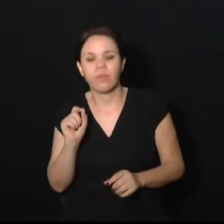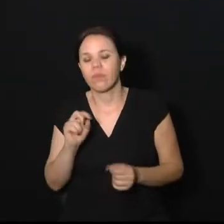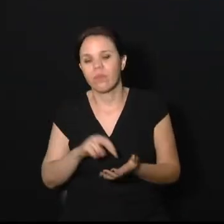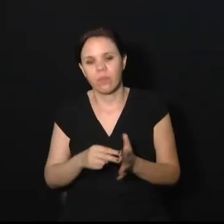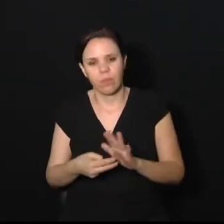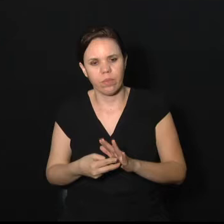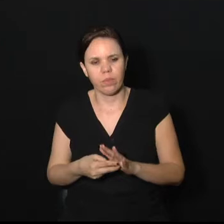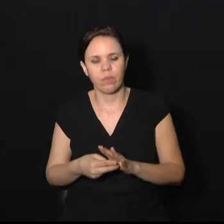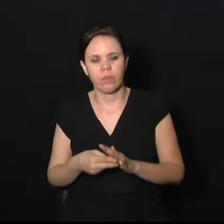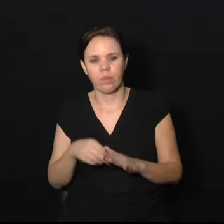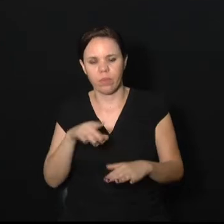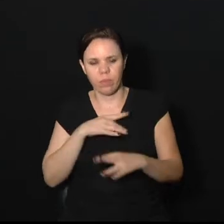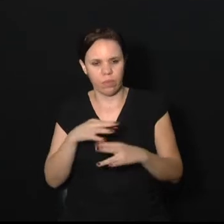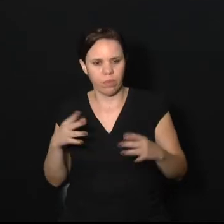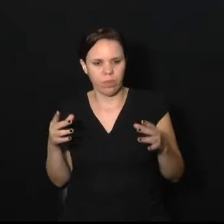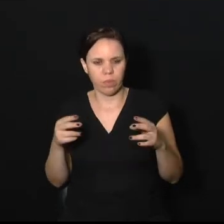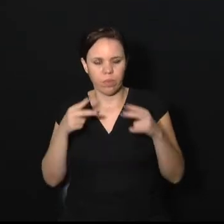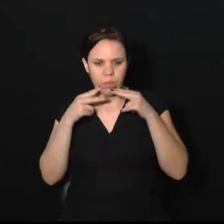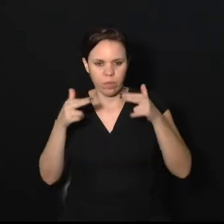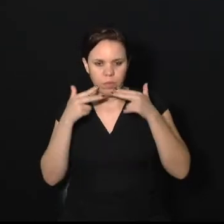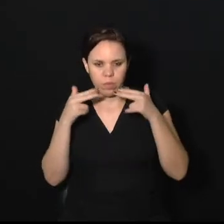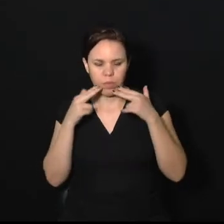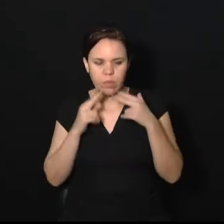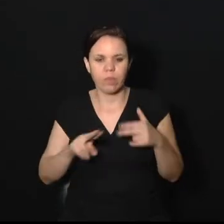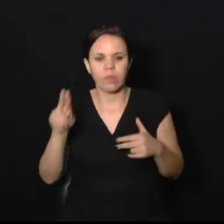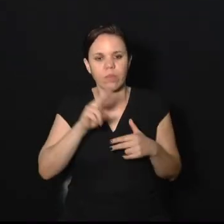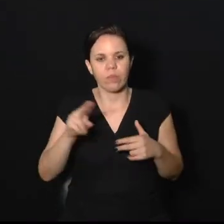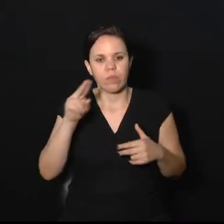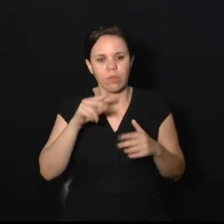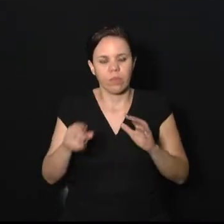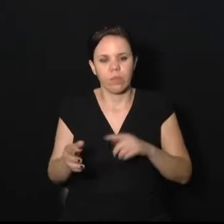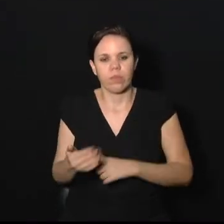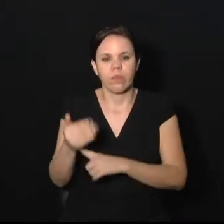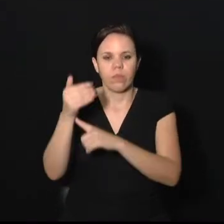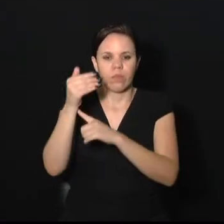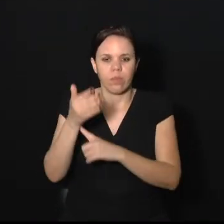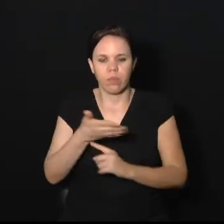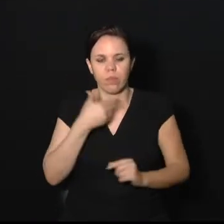cidade inovadora, que utiliza da tecnologia e outros meios